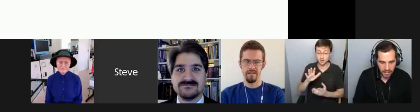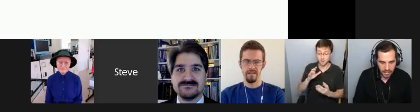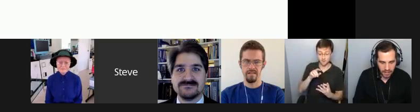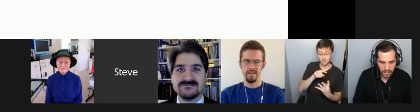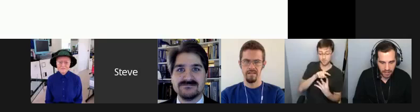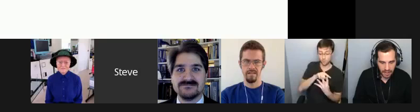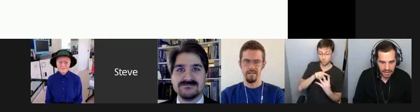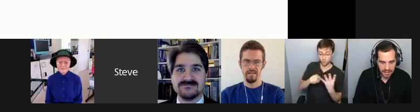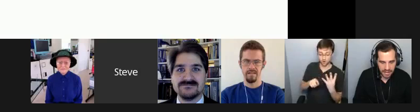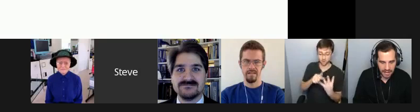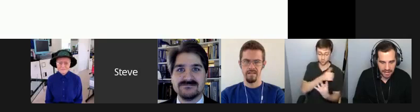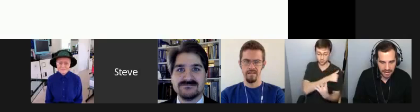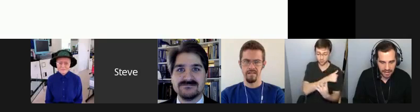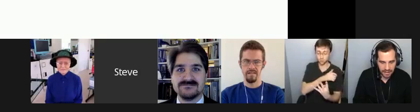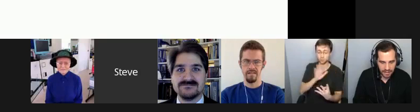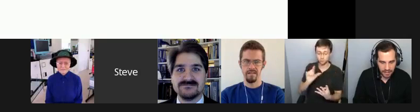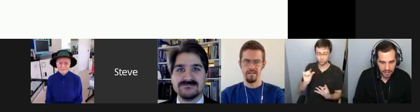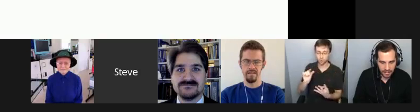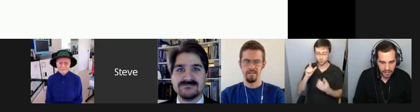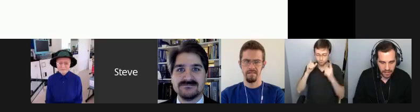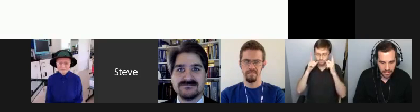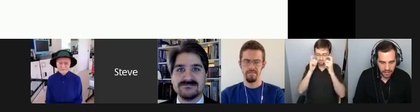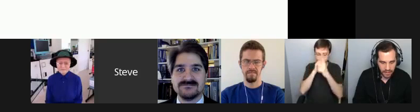E ele sinaliza